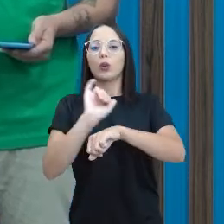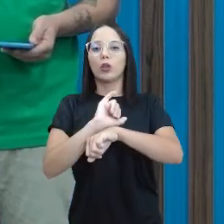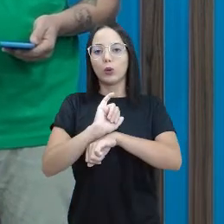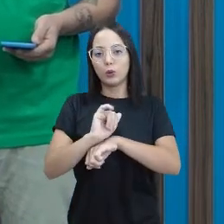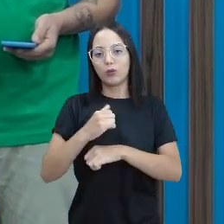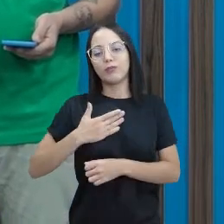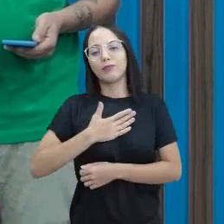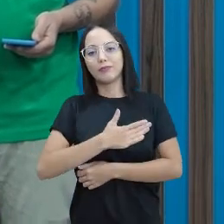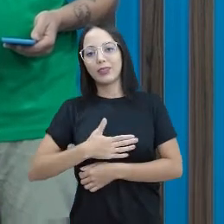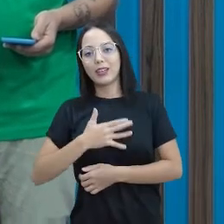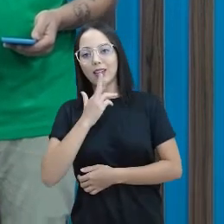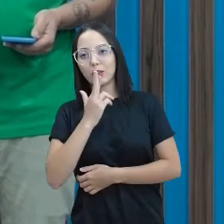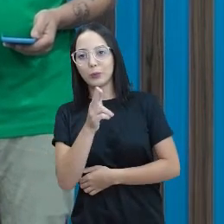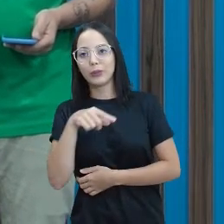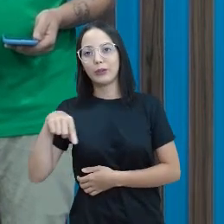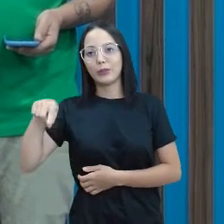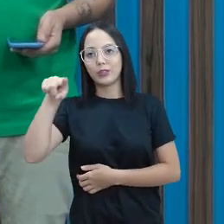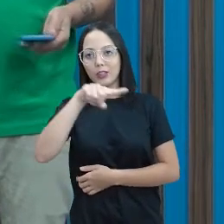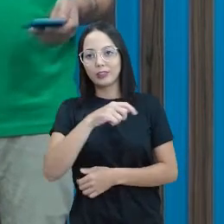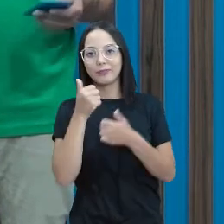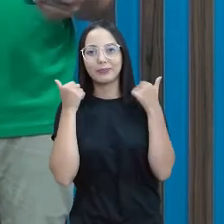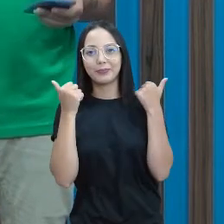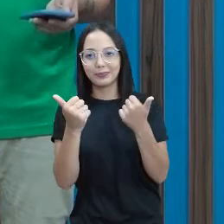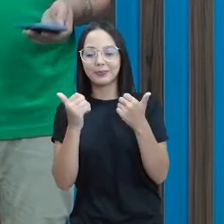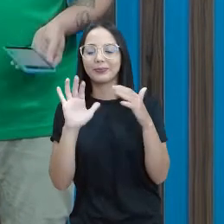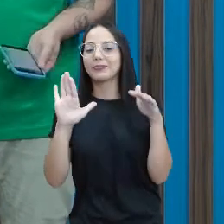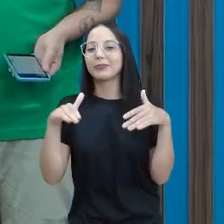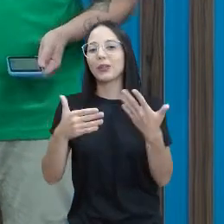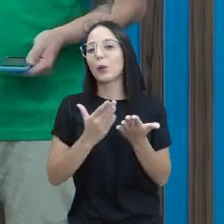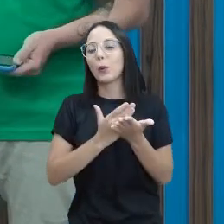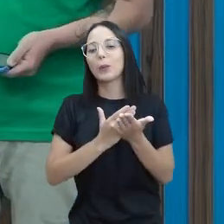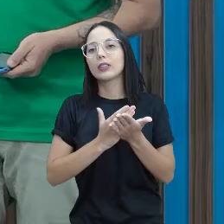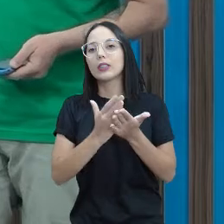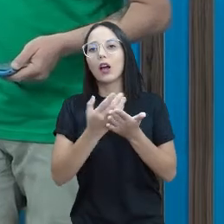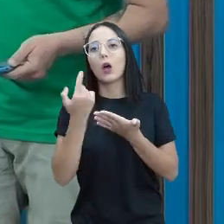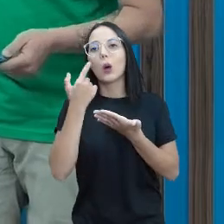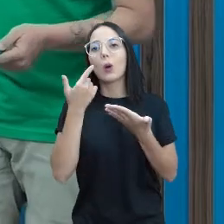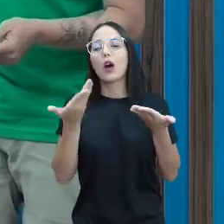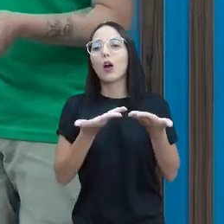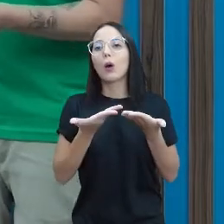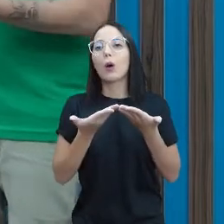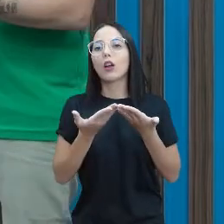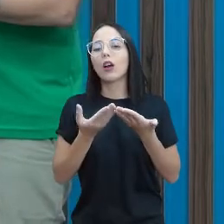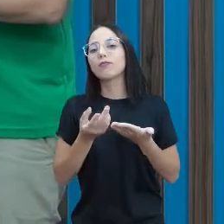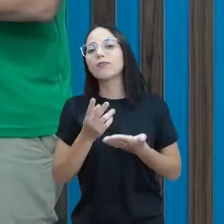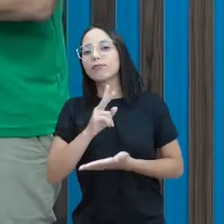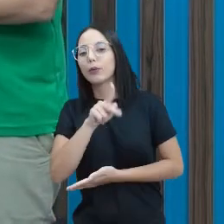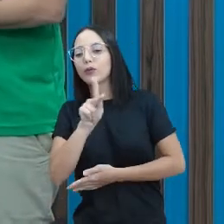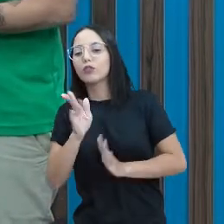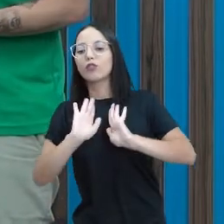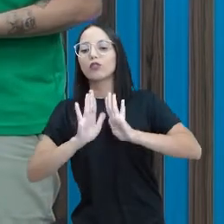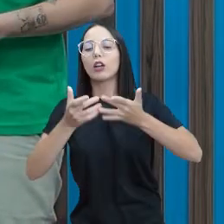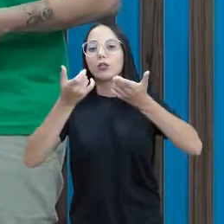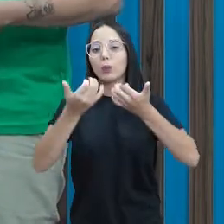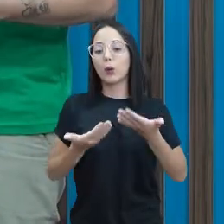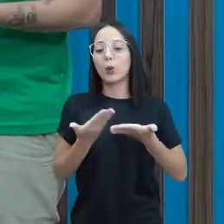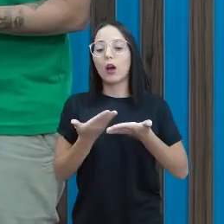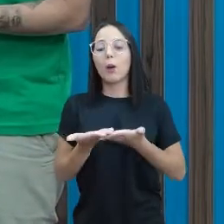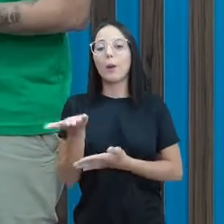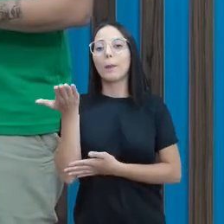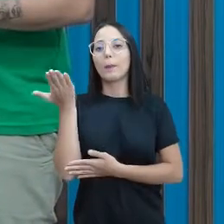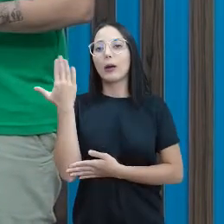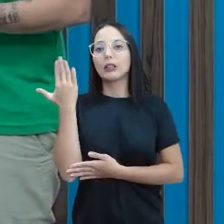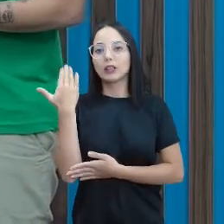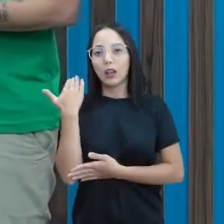vai ser um prazer tirar sua dúvida, tá bom? Então vamos começar, né? Então vamos aqui para a tela. Lembrando, como a professora Briane falou, na aula